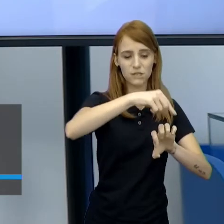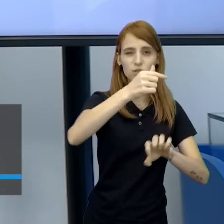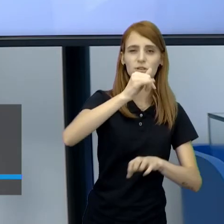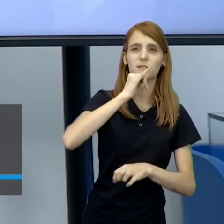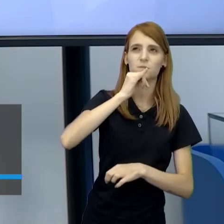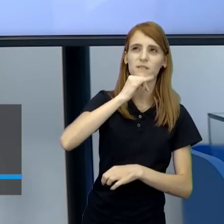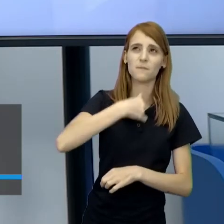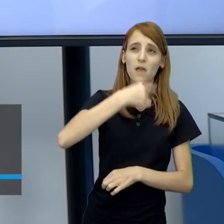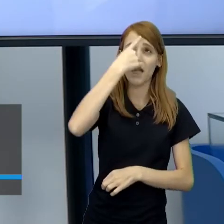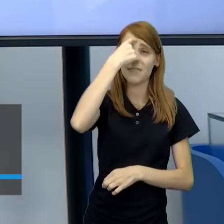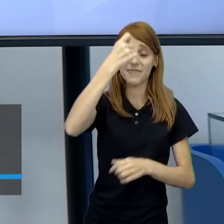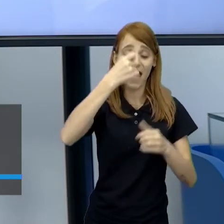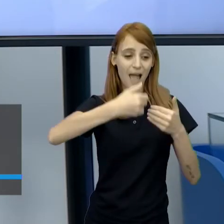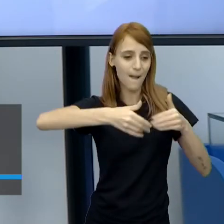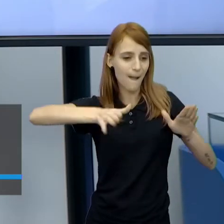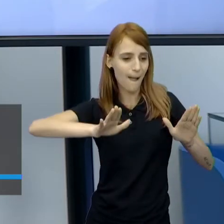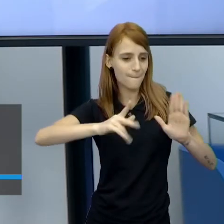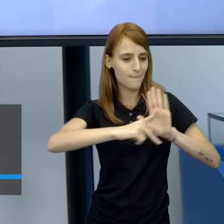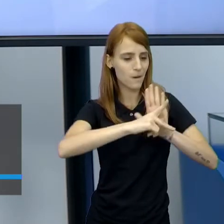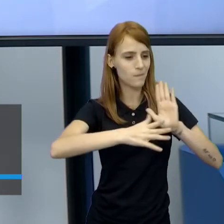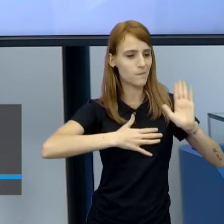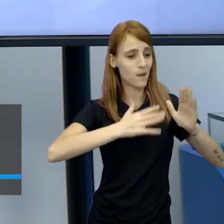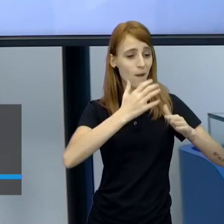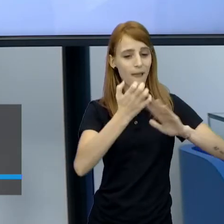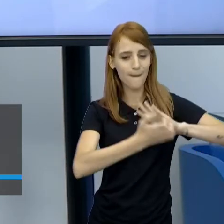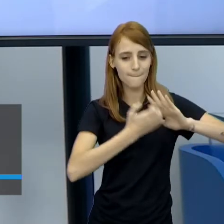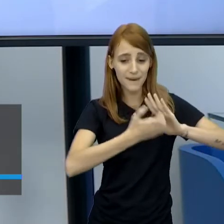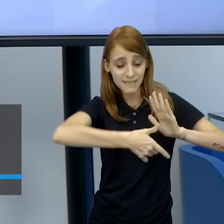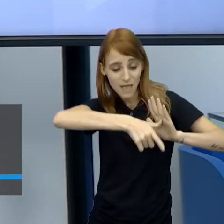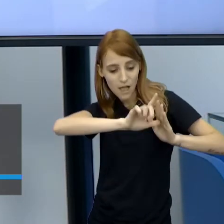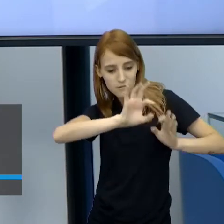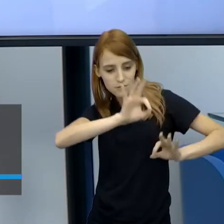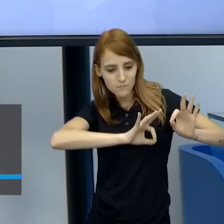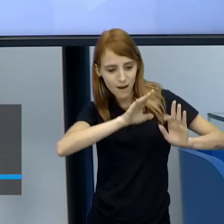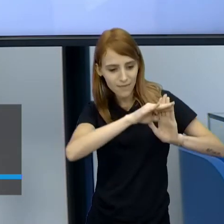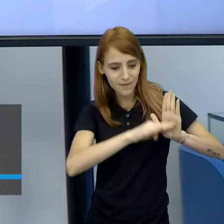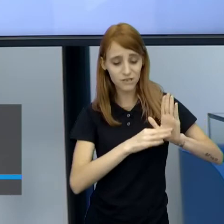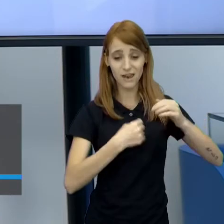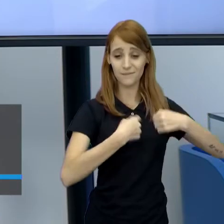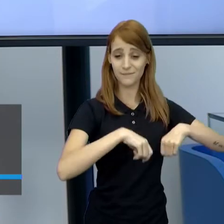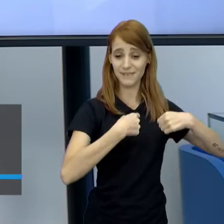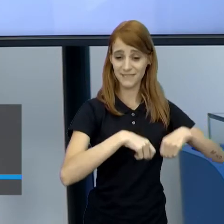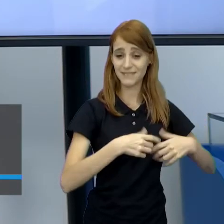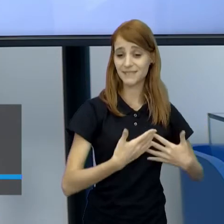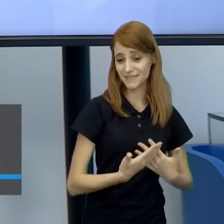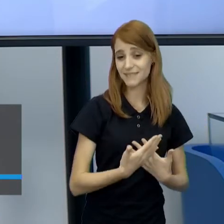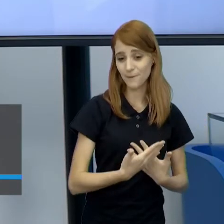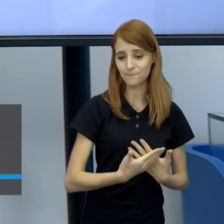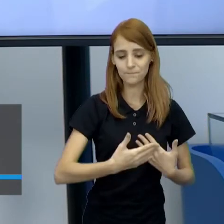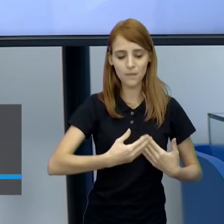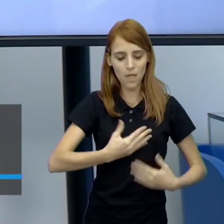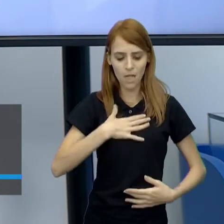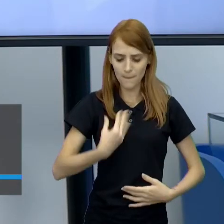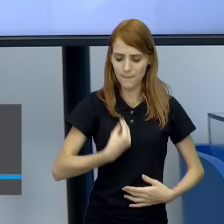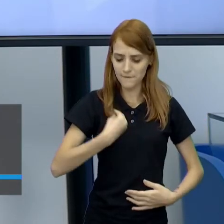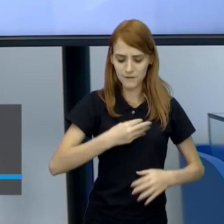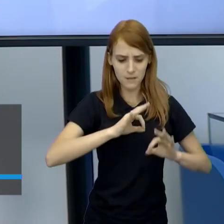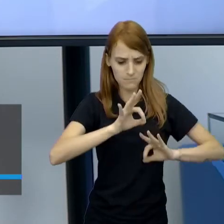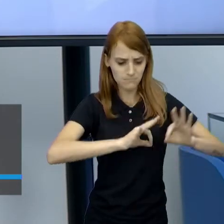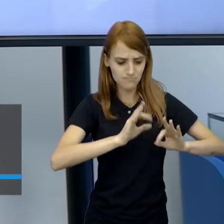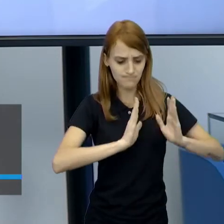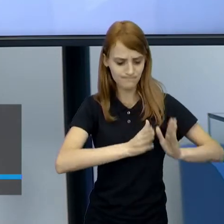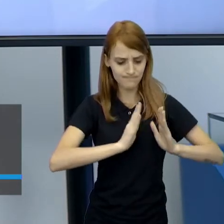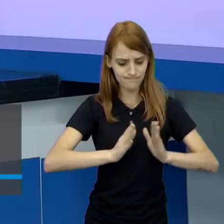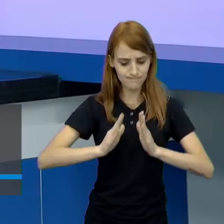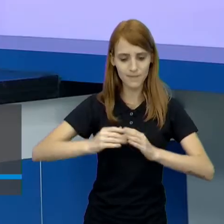uma empresa, também eu tenho que fazer um planejamento, ou a nossa empresa, que é a nossa própria vida, também eu tenho que montar esse planejamento. É